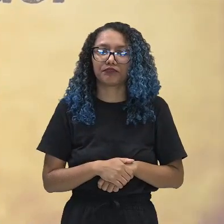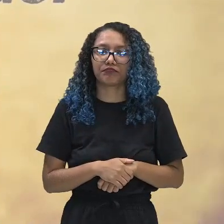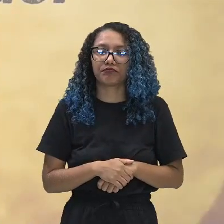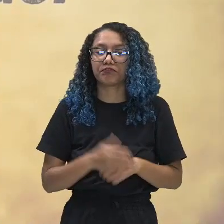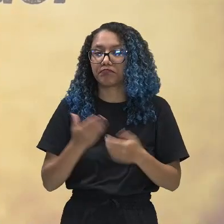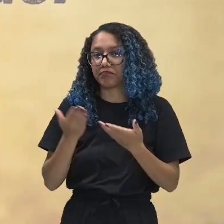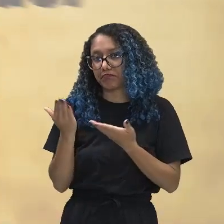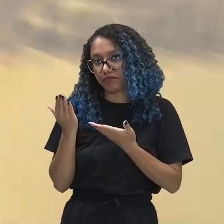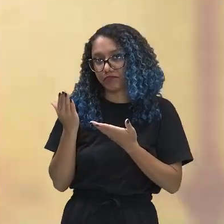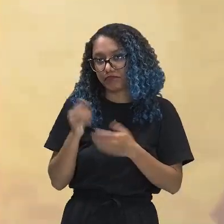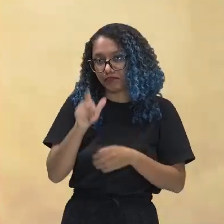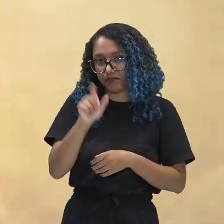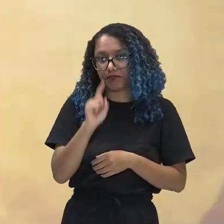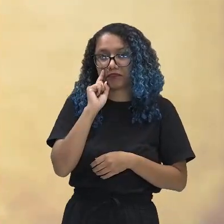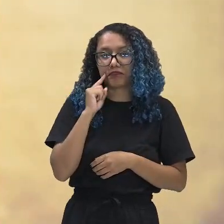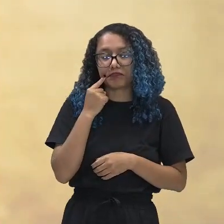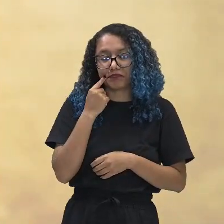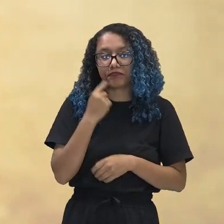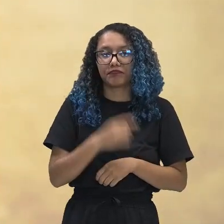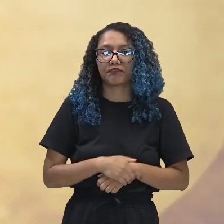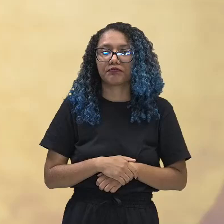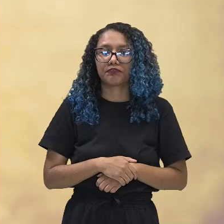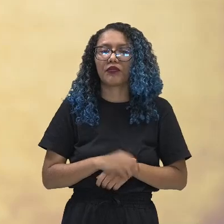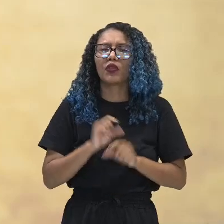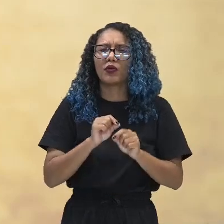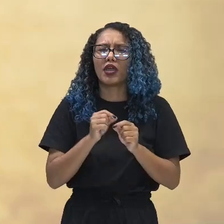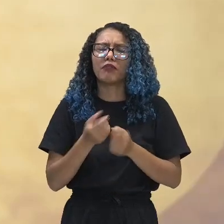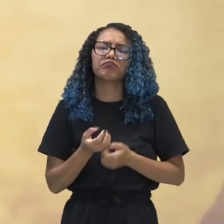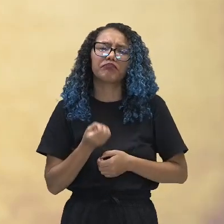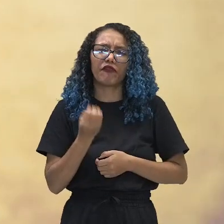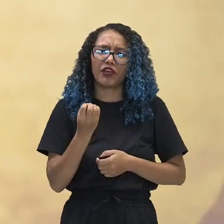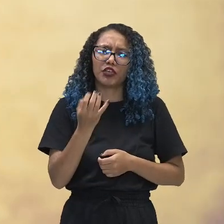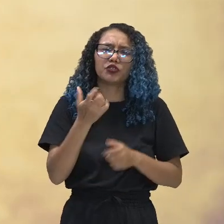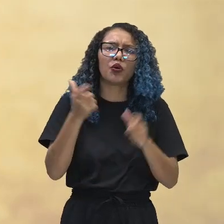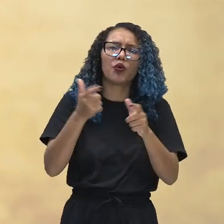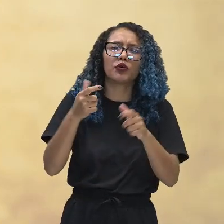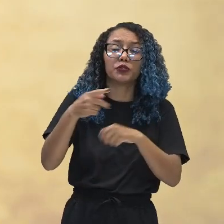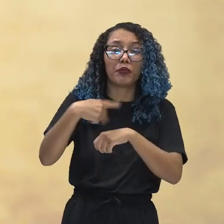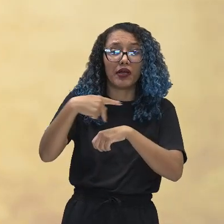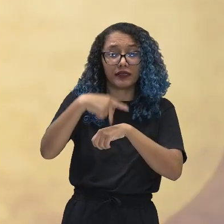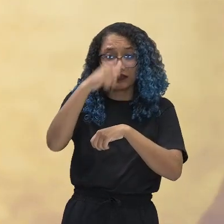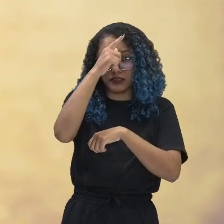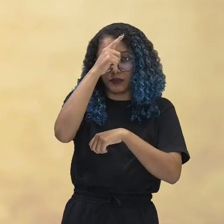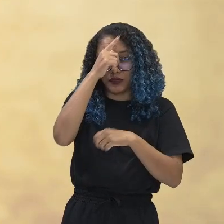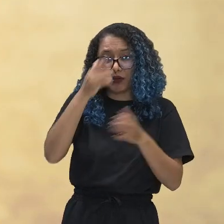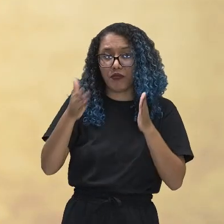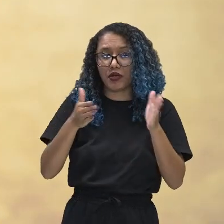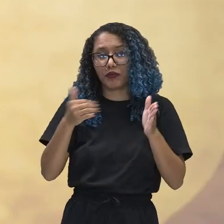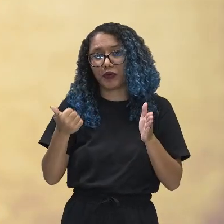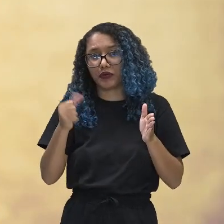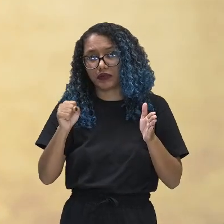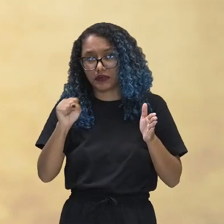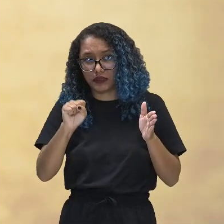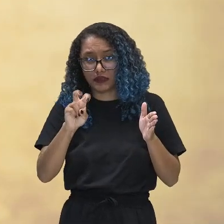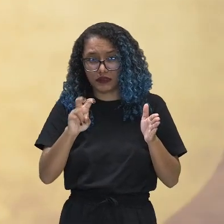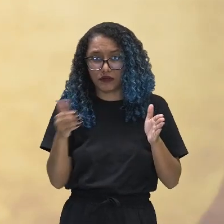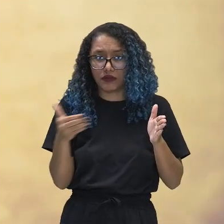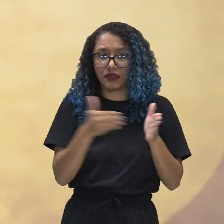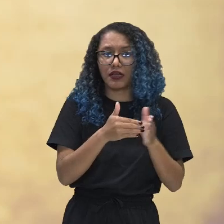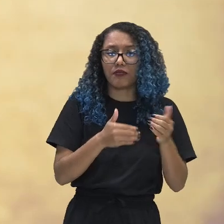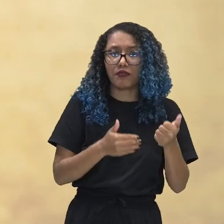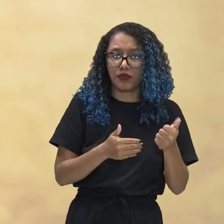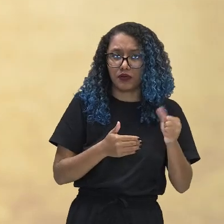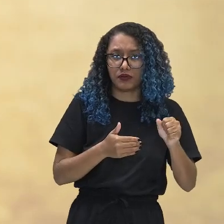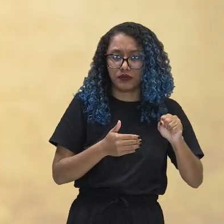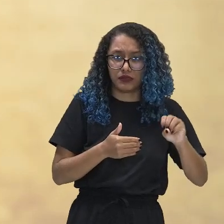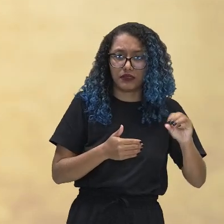o pensador. Durkheim fez uma viagem para a Alemanha entre os anos de 1885 e